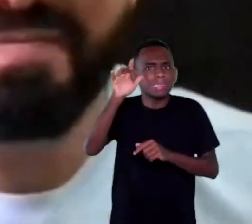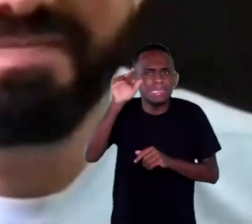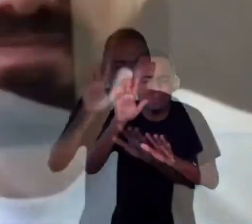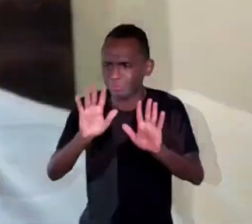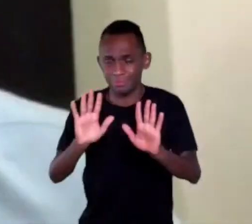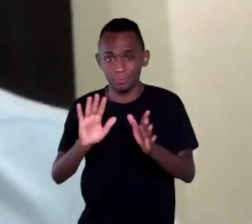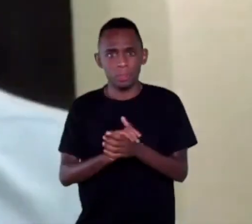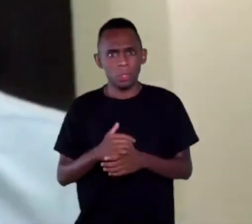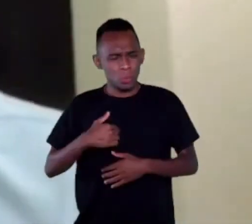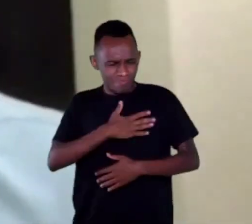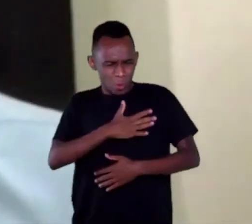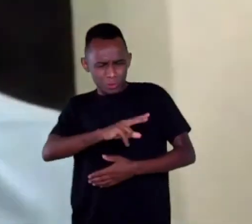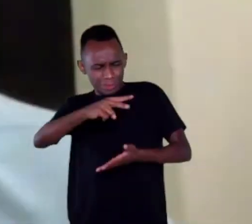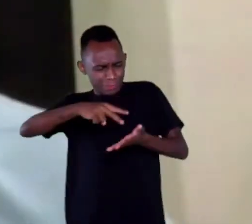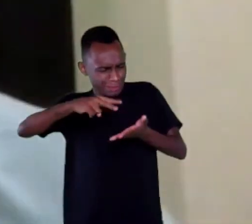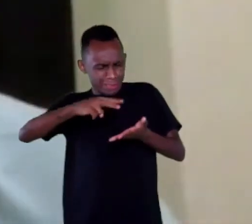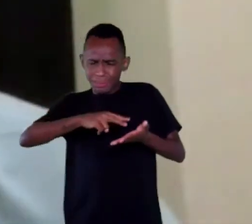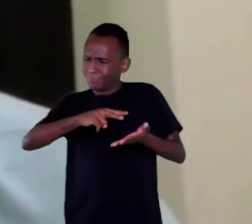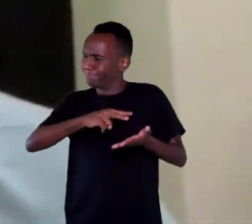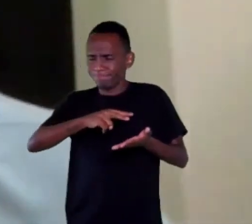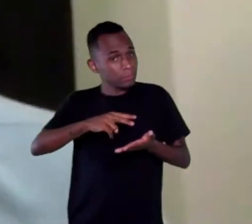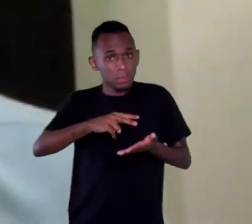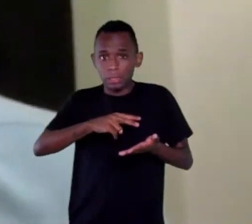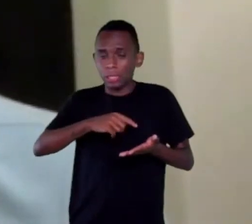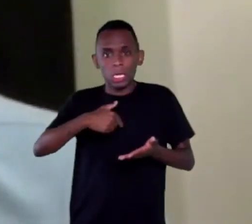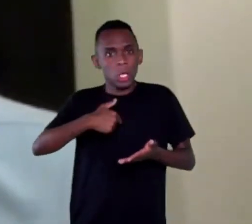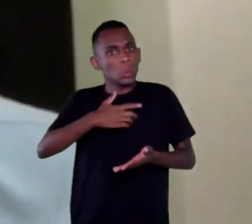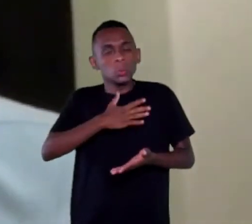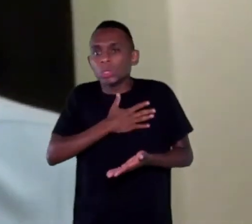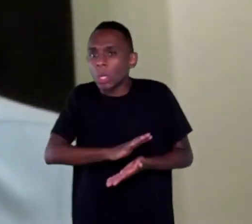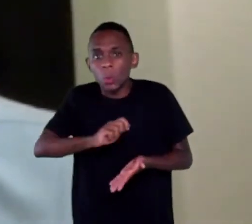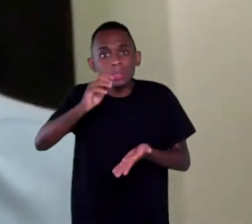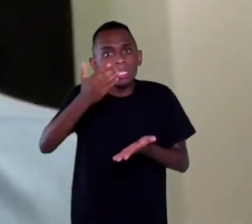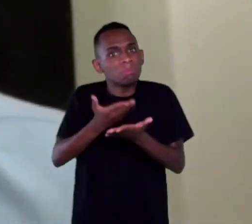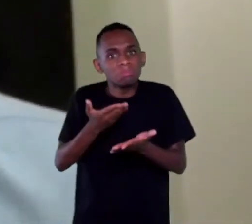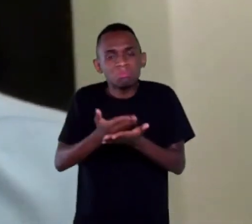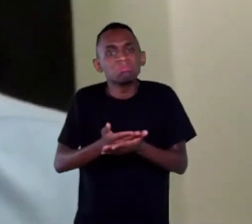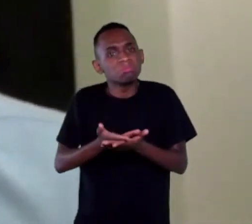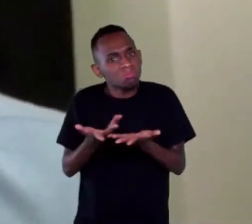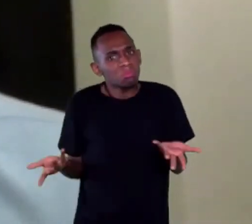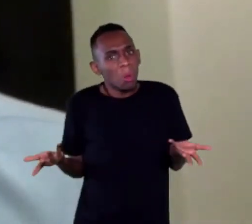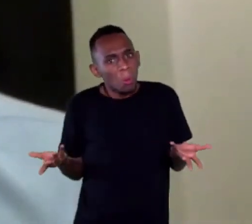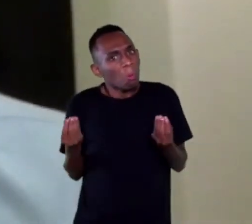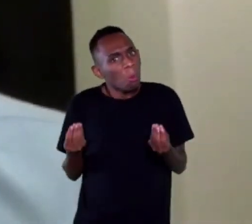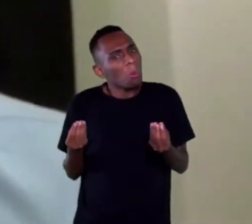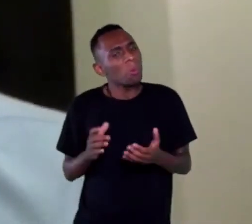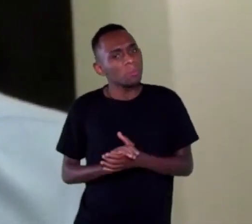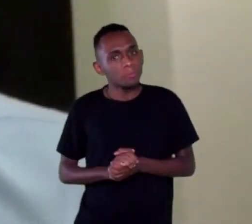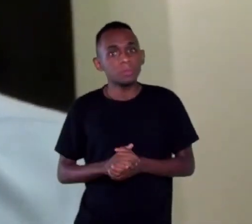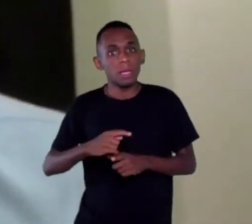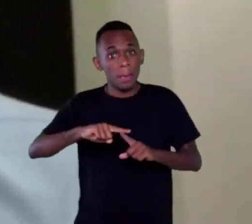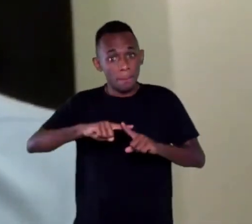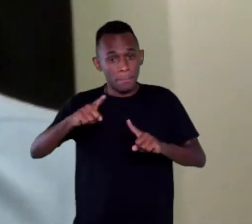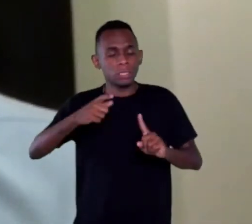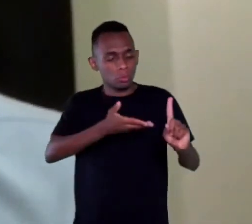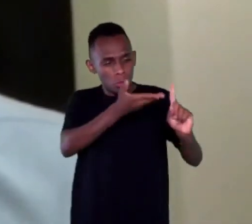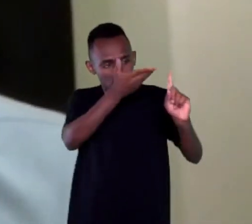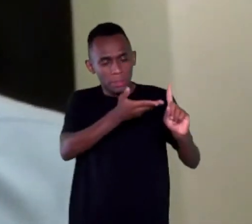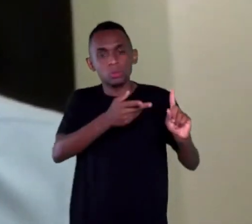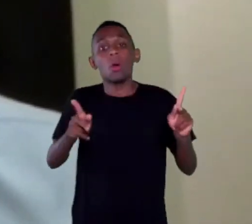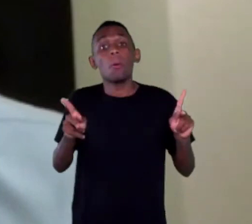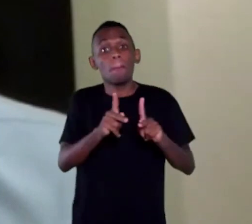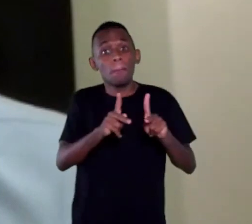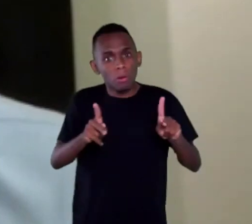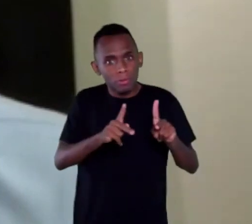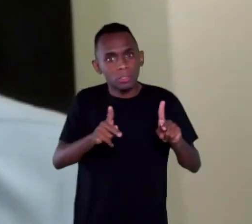de ler, não gostava de estudar, até uma curiosidade, mas eu tive uma pessoa, uma professora que hoje é